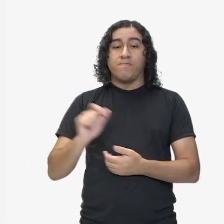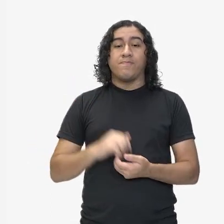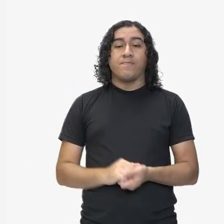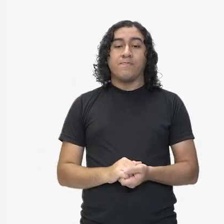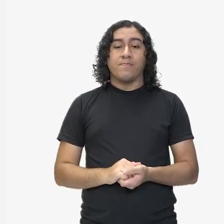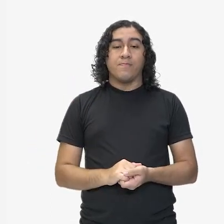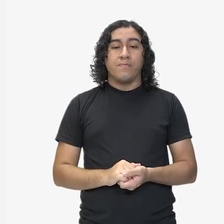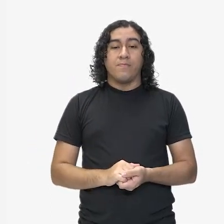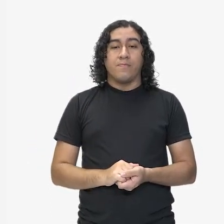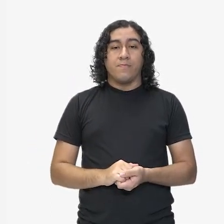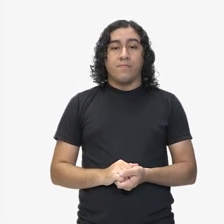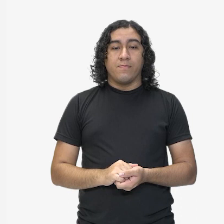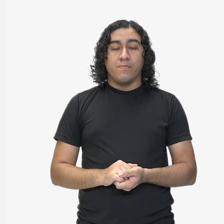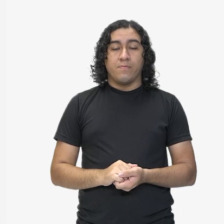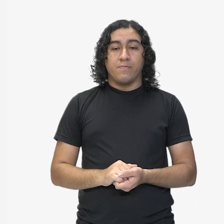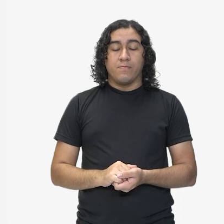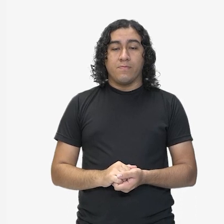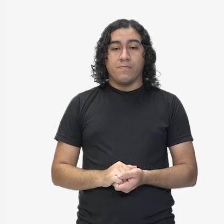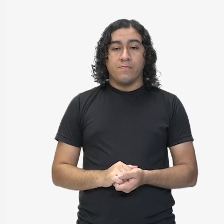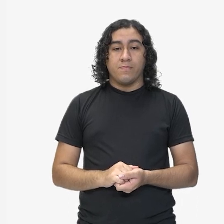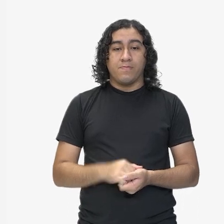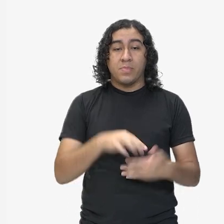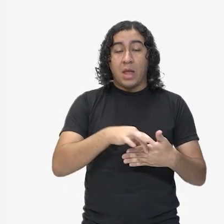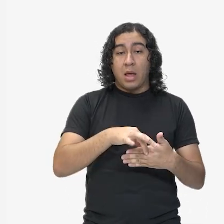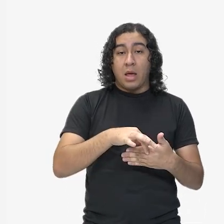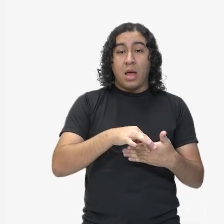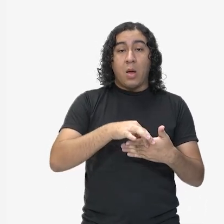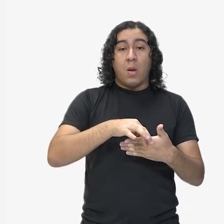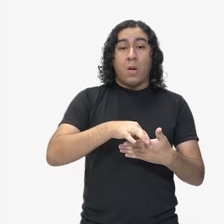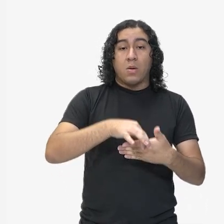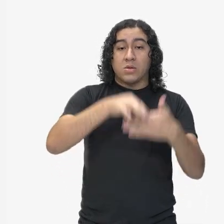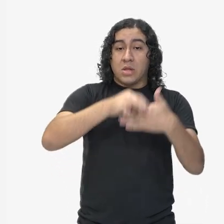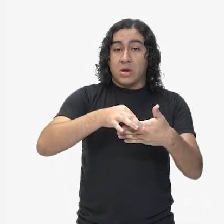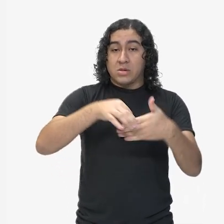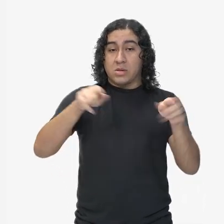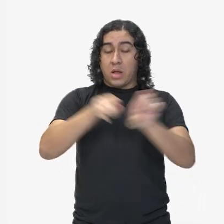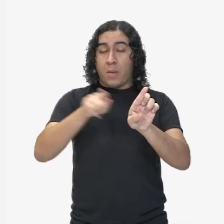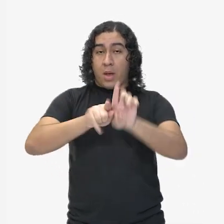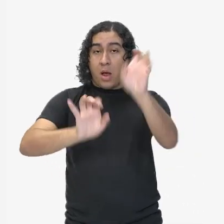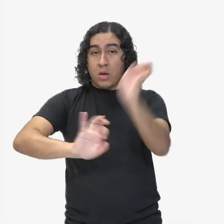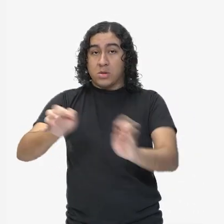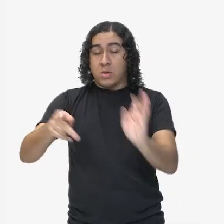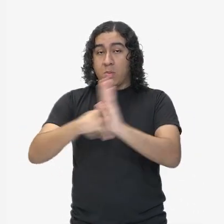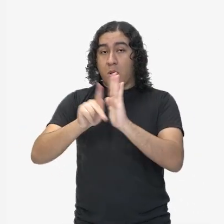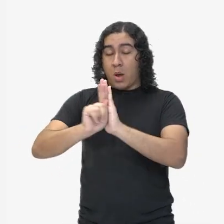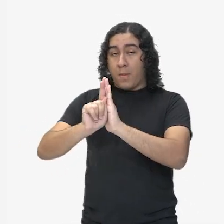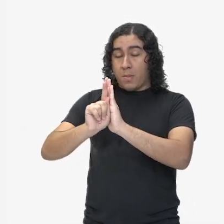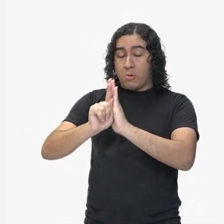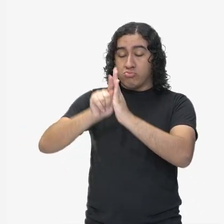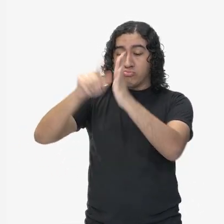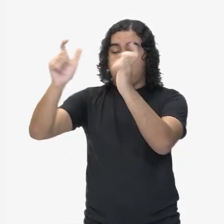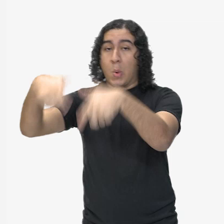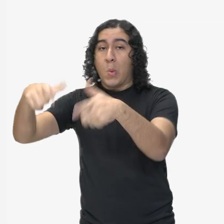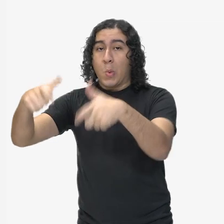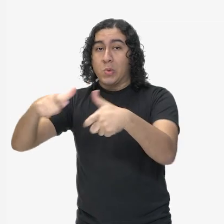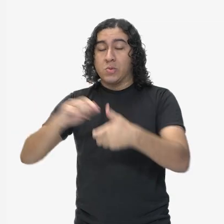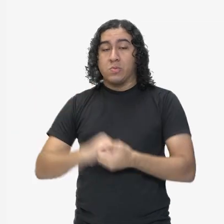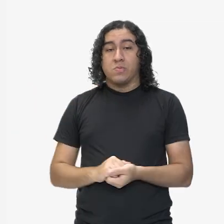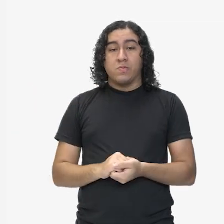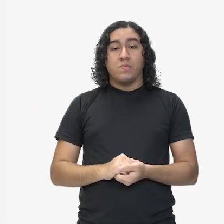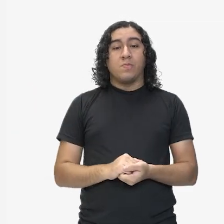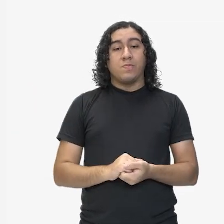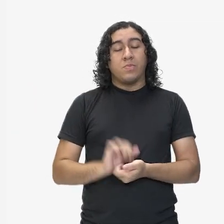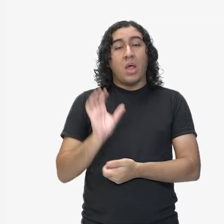ver aí a liderança e a localização geográfica dessa revolta. Ela aconteceu aí,